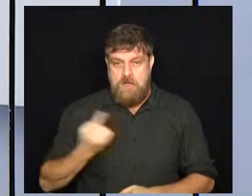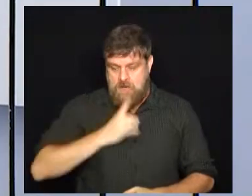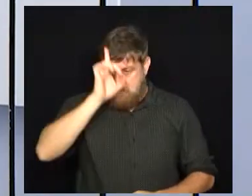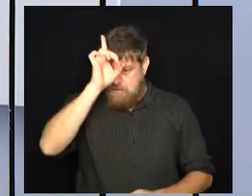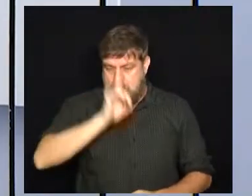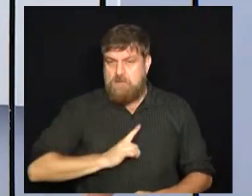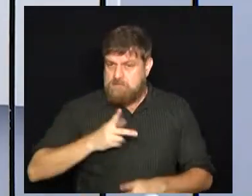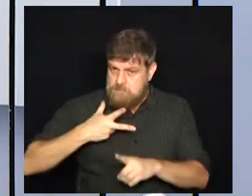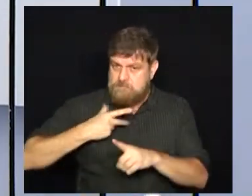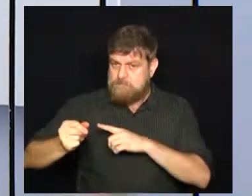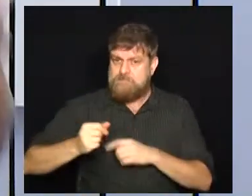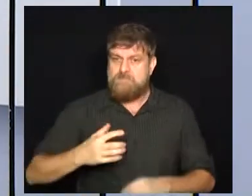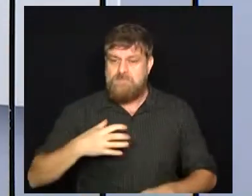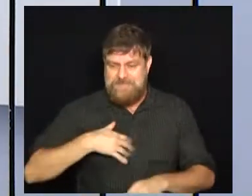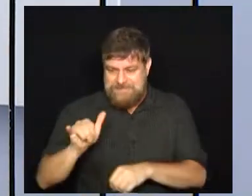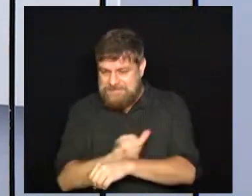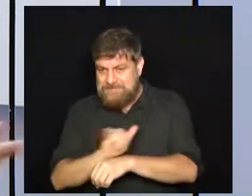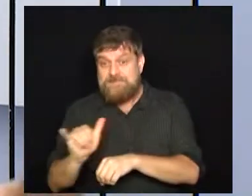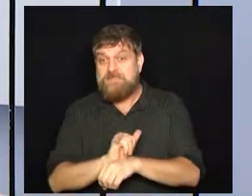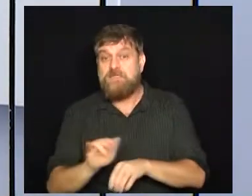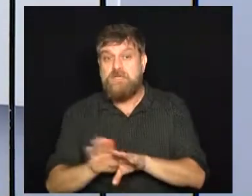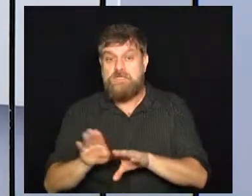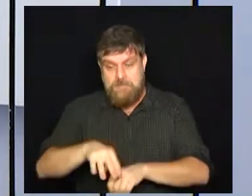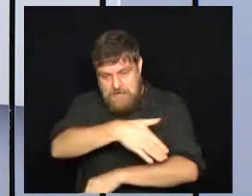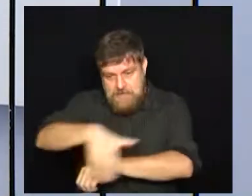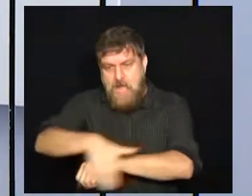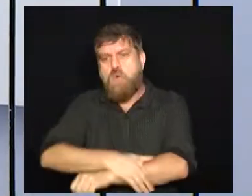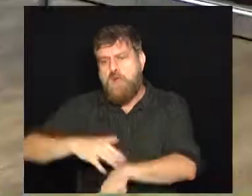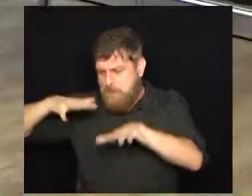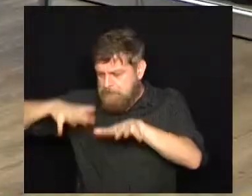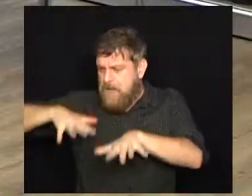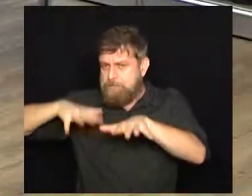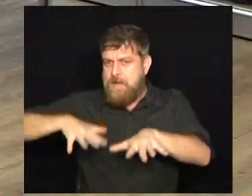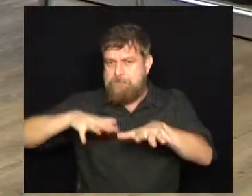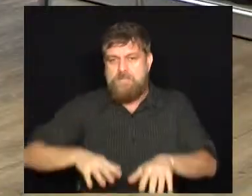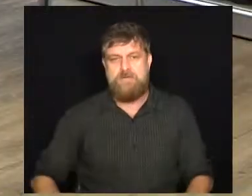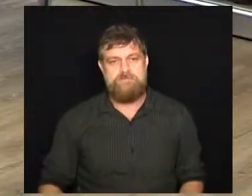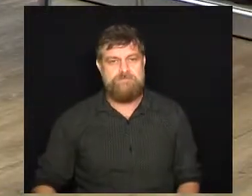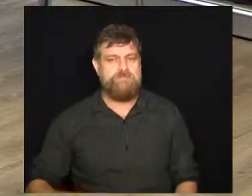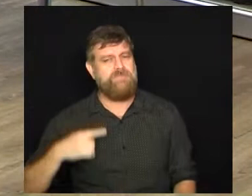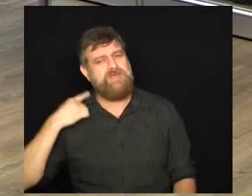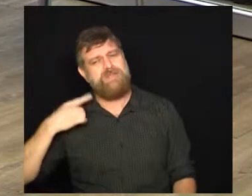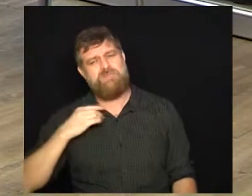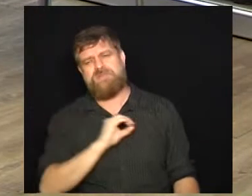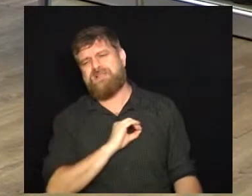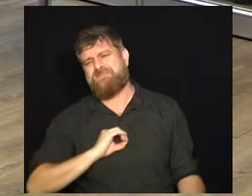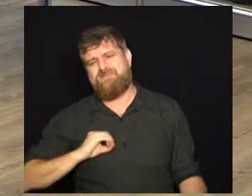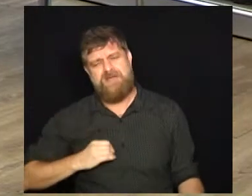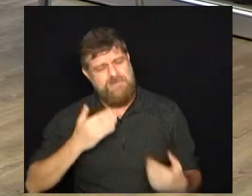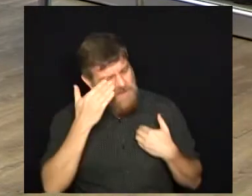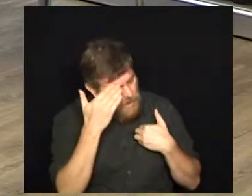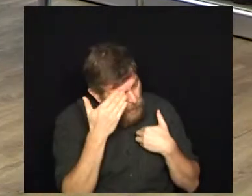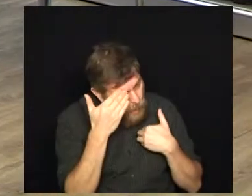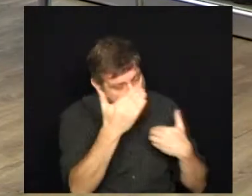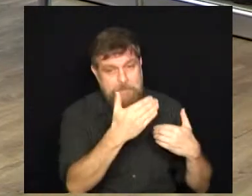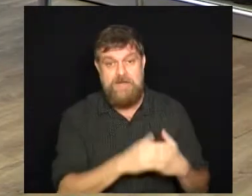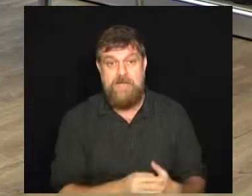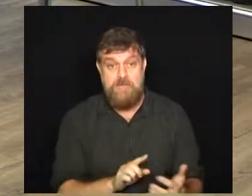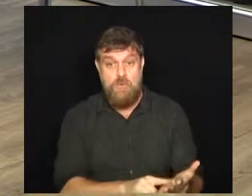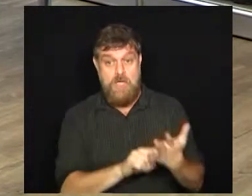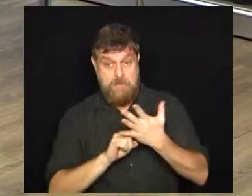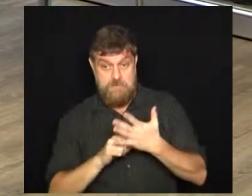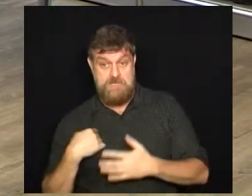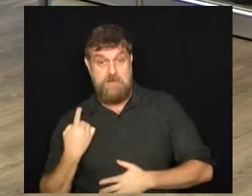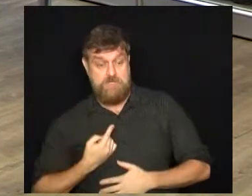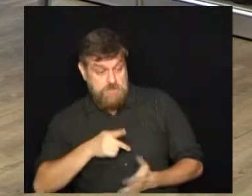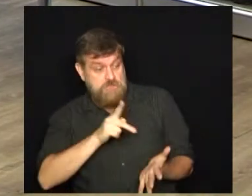foram conquistados de várias formas, e um deles é ocupando a rua. Fábia, obrigada também por participar e mostrar pra gente o que realmente